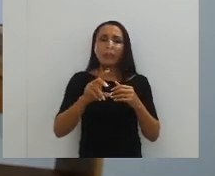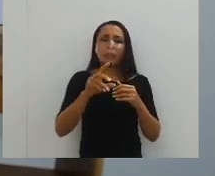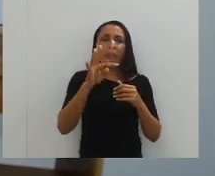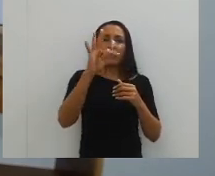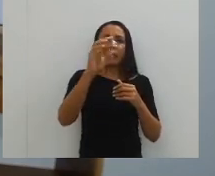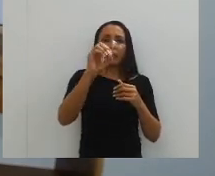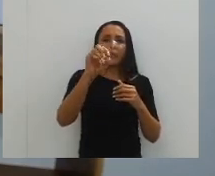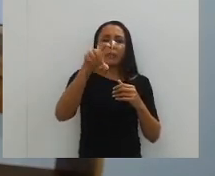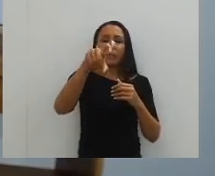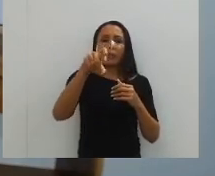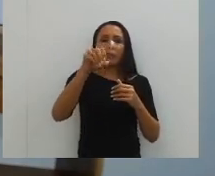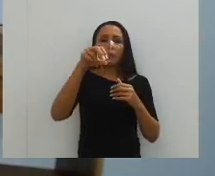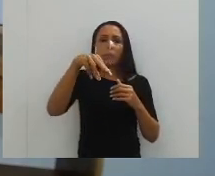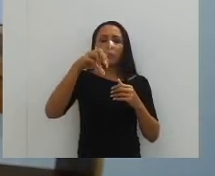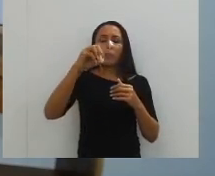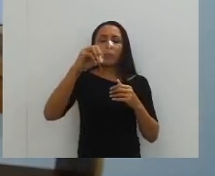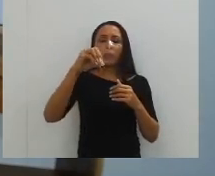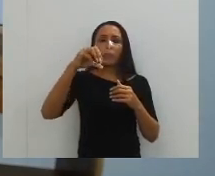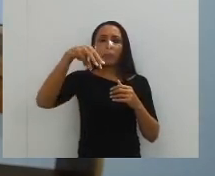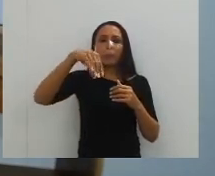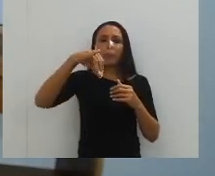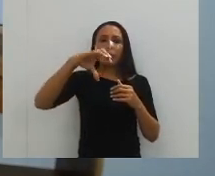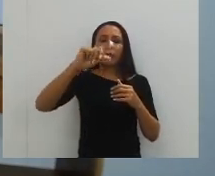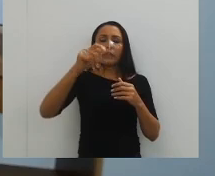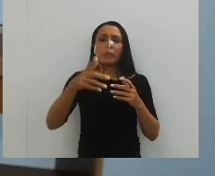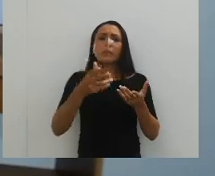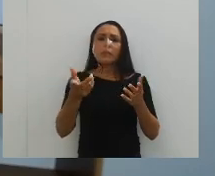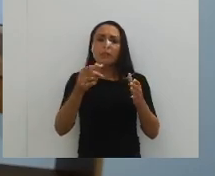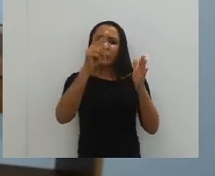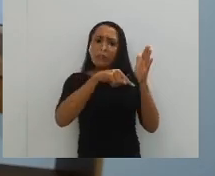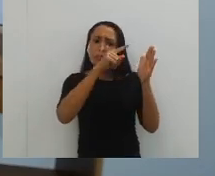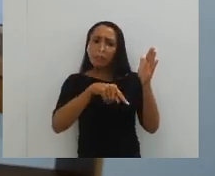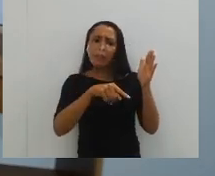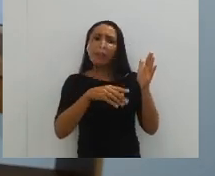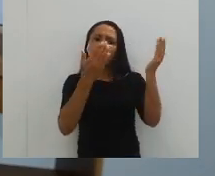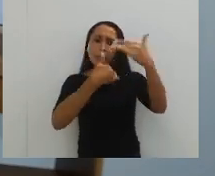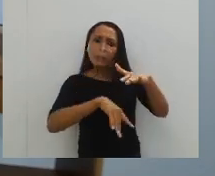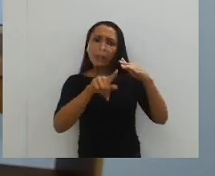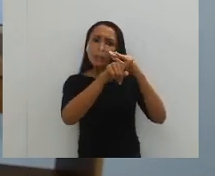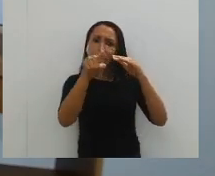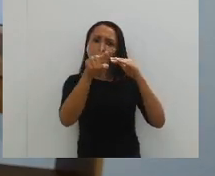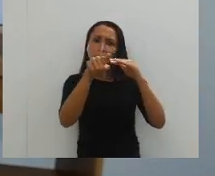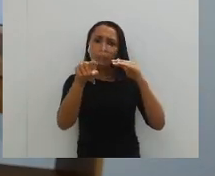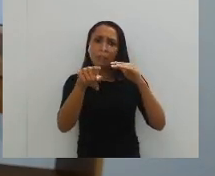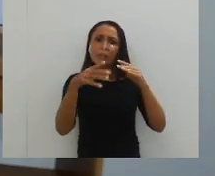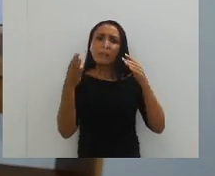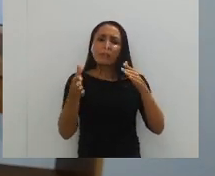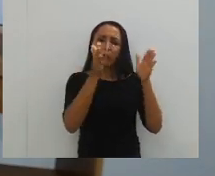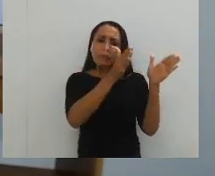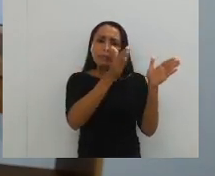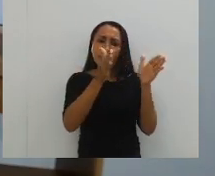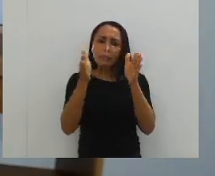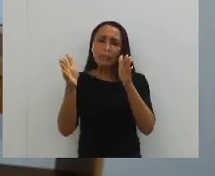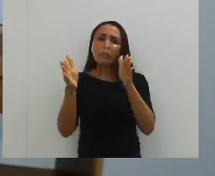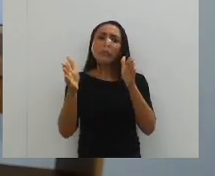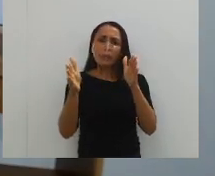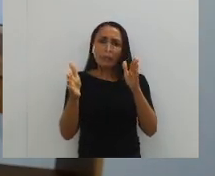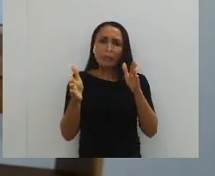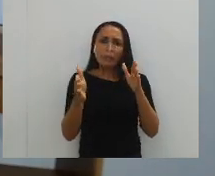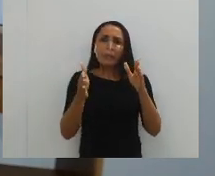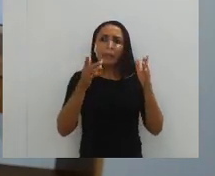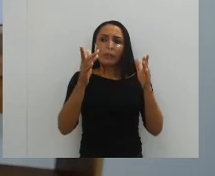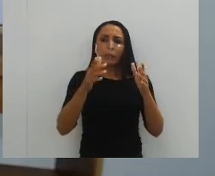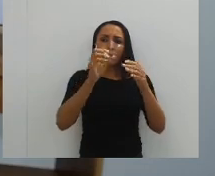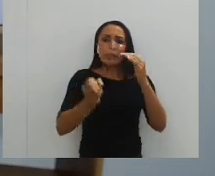ou táxons. É por isso que vocês marcam nos vestibulares de vocês, olha para mim, que essas categorias taxonômicas, elas